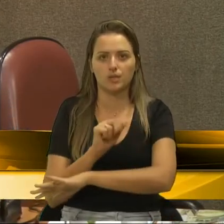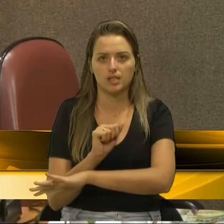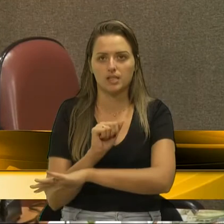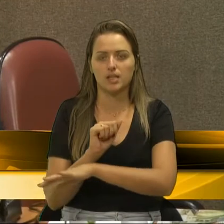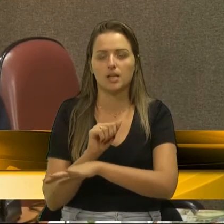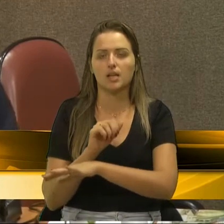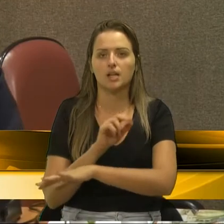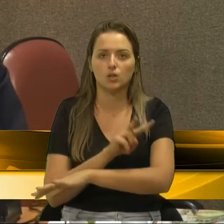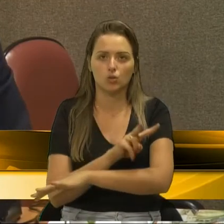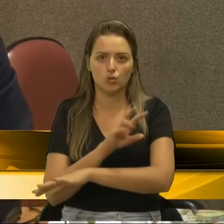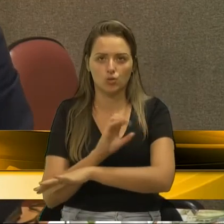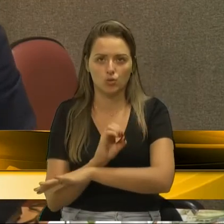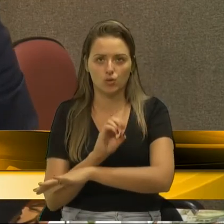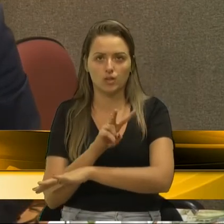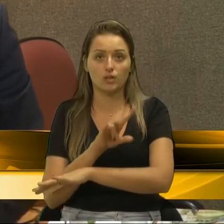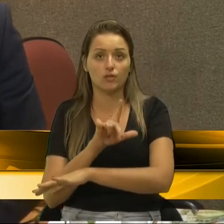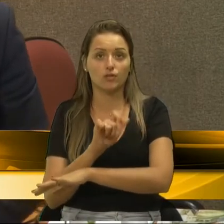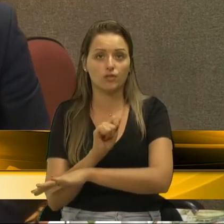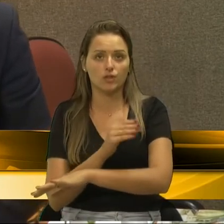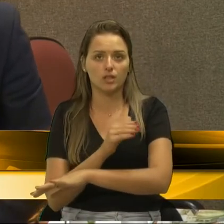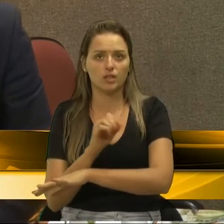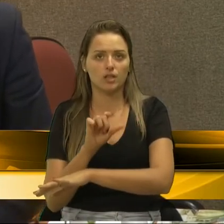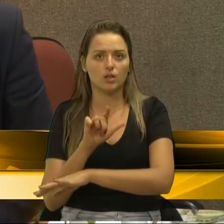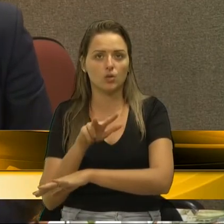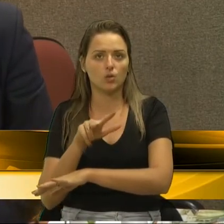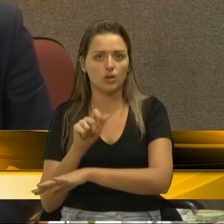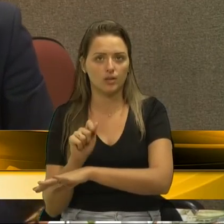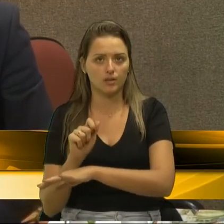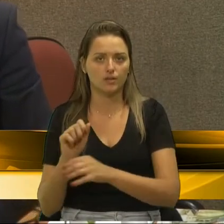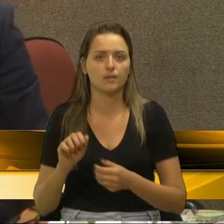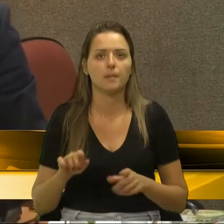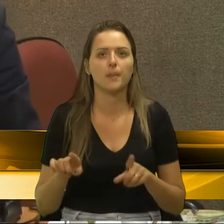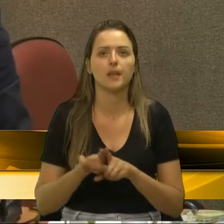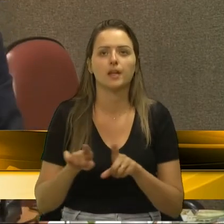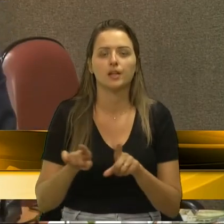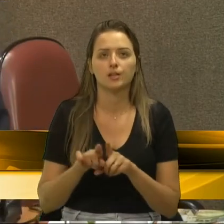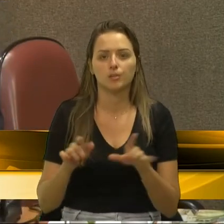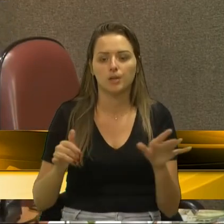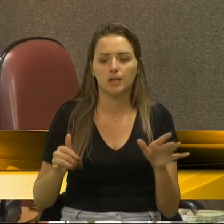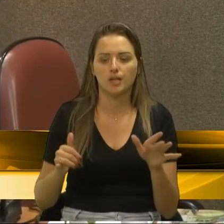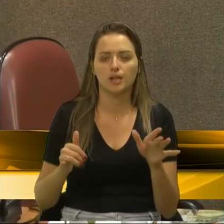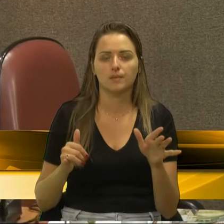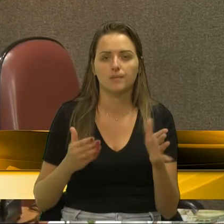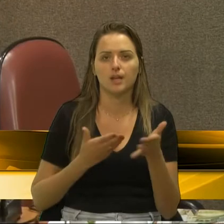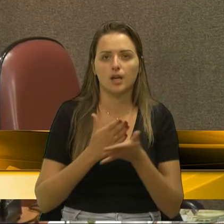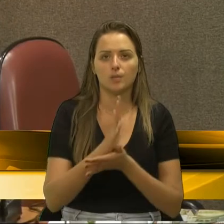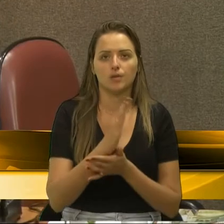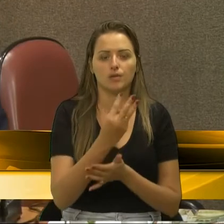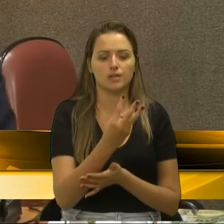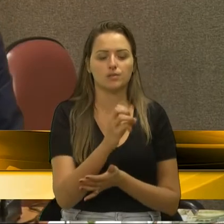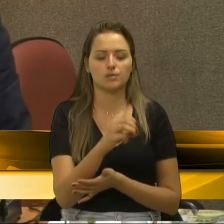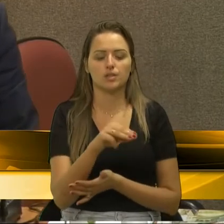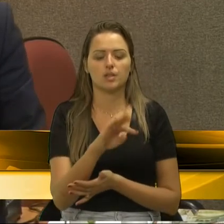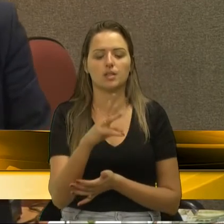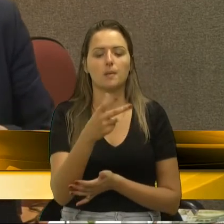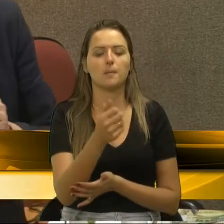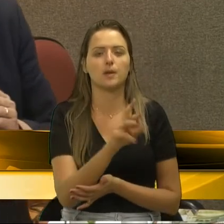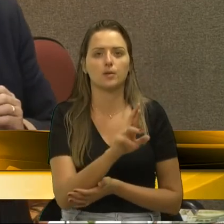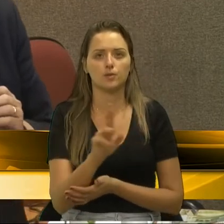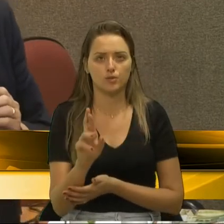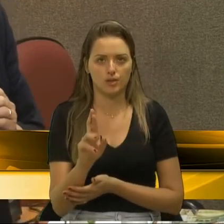Vila Oliva. Aprovamos, vereador Renato, naquele momento, uma autorização de até 30 milhões de